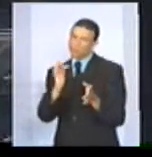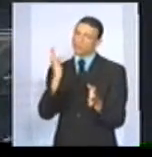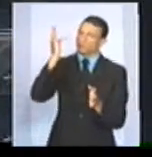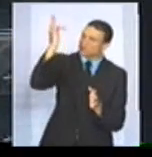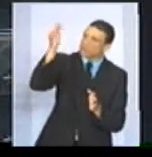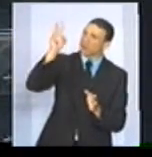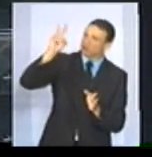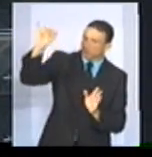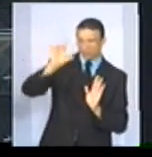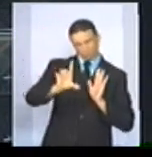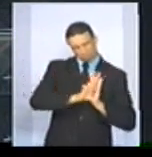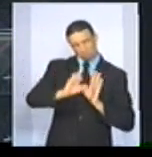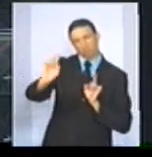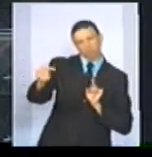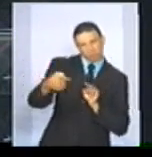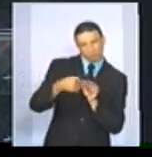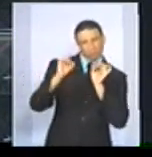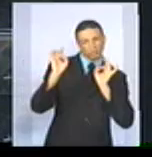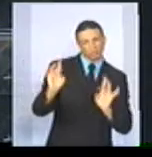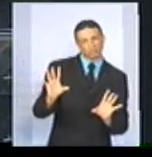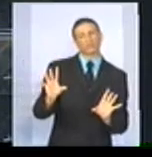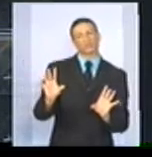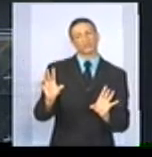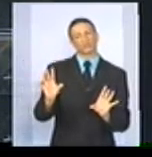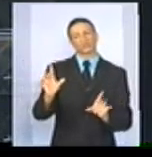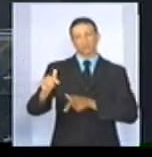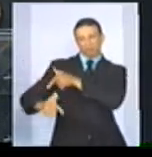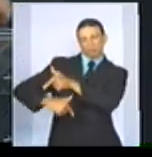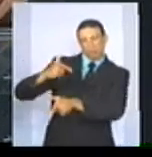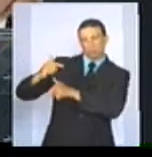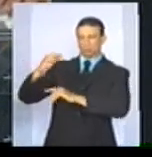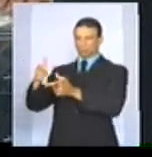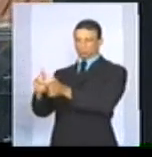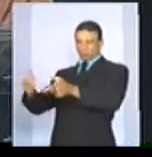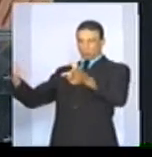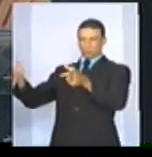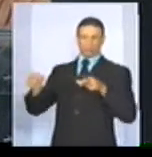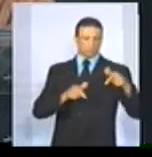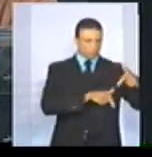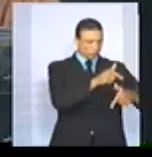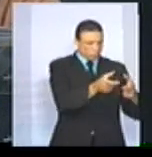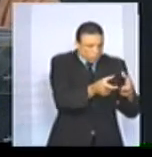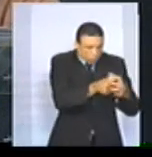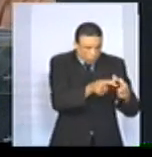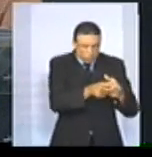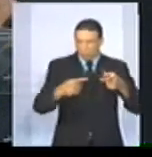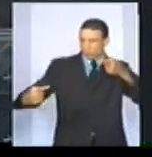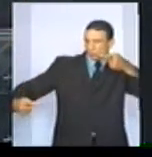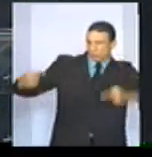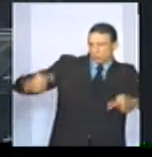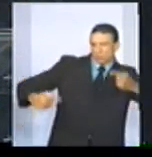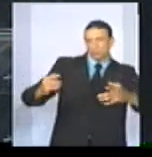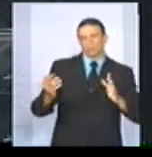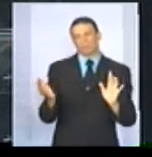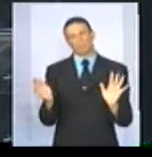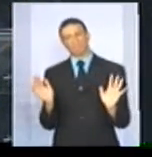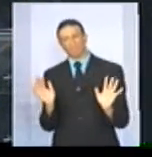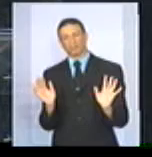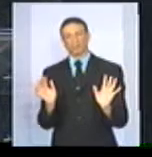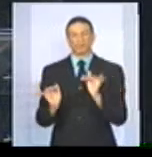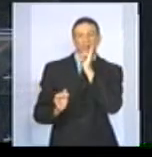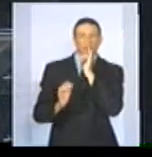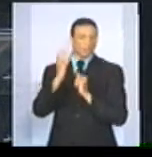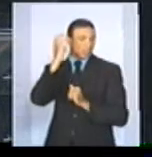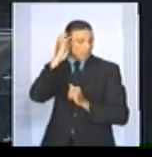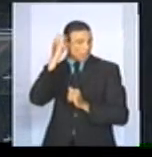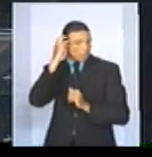lei, conforme aconteçam as estruturas dominantes ou as condutas anticompetitivas. O que a